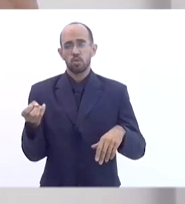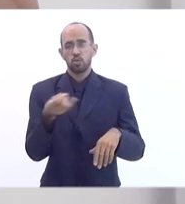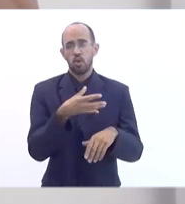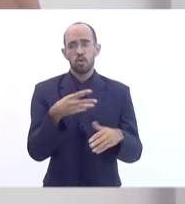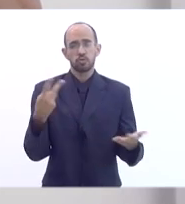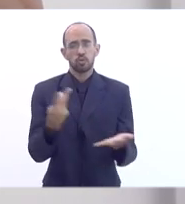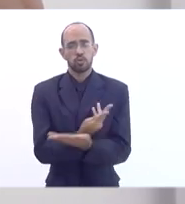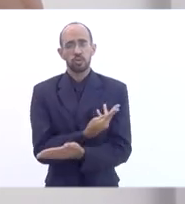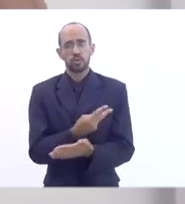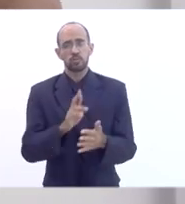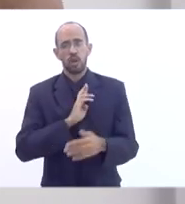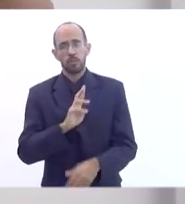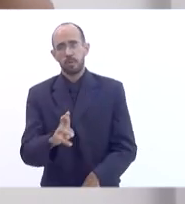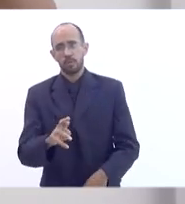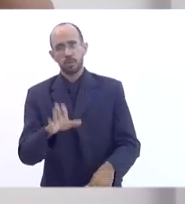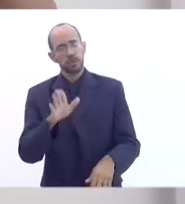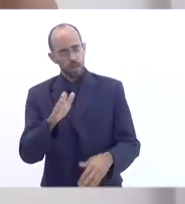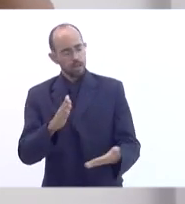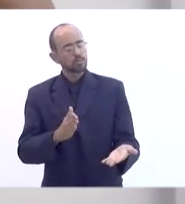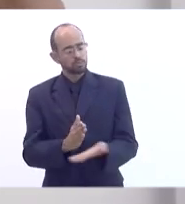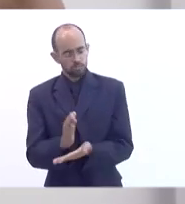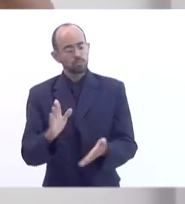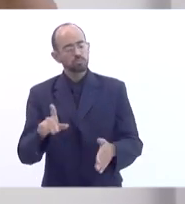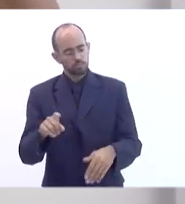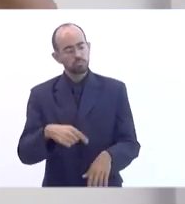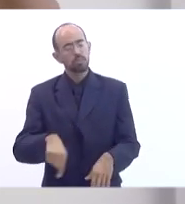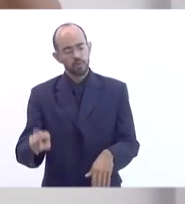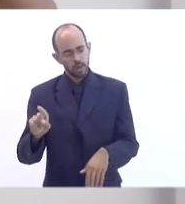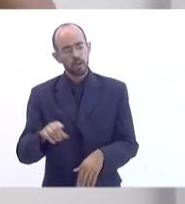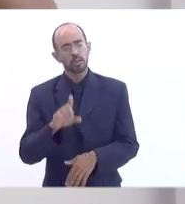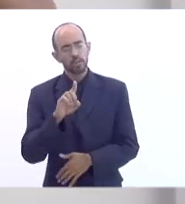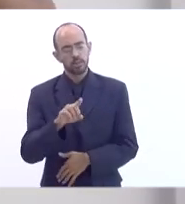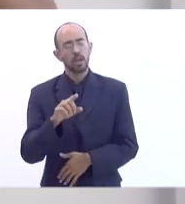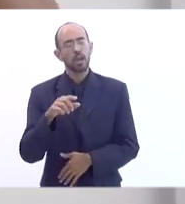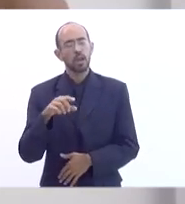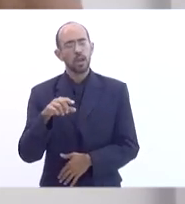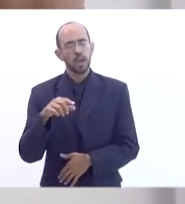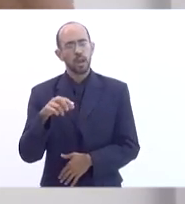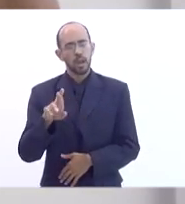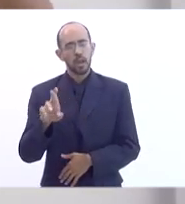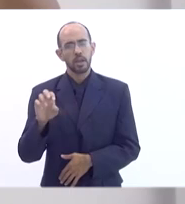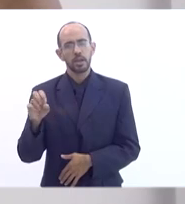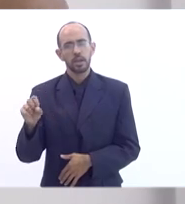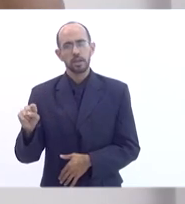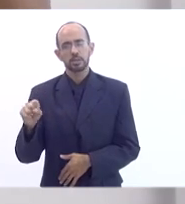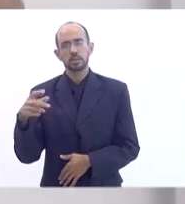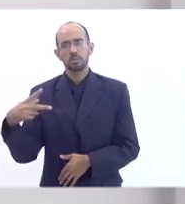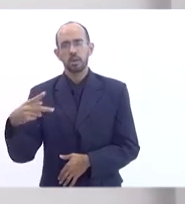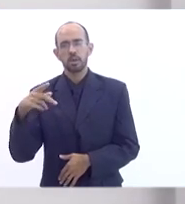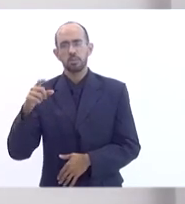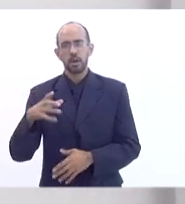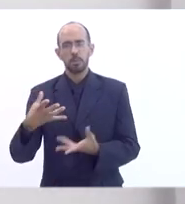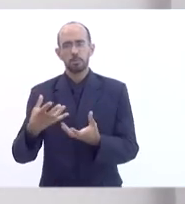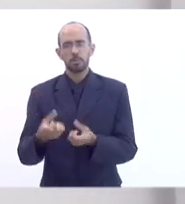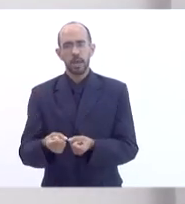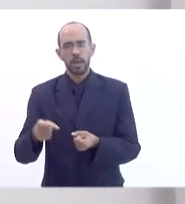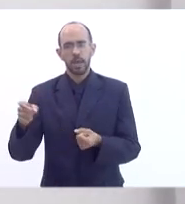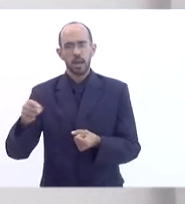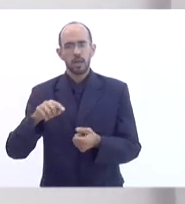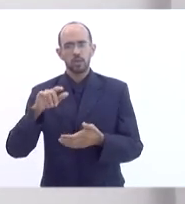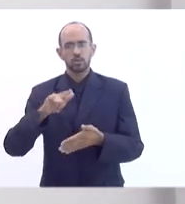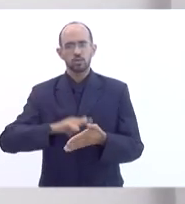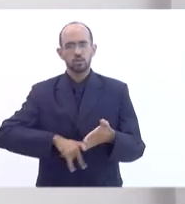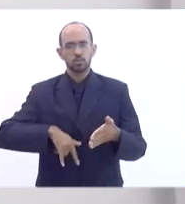SUS já está autorizado podem comparecer drsp de 9 às 17 para pegar a motivação e